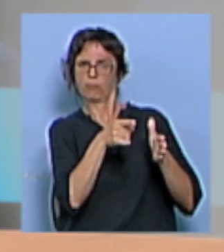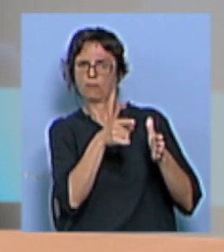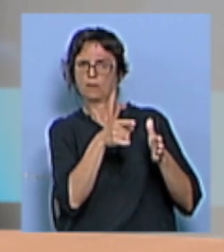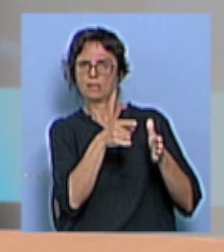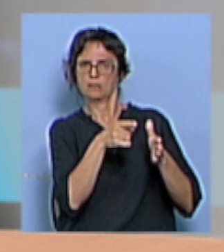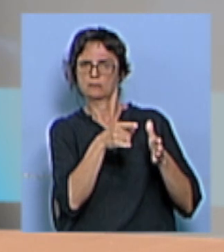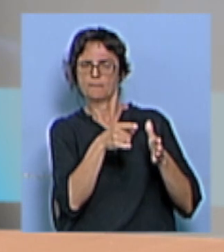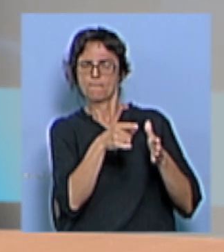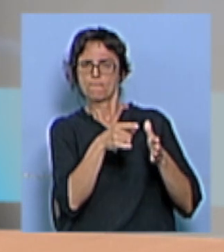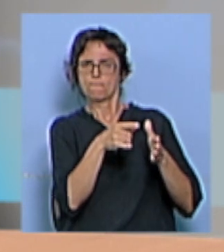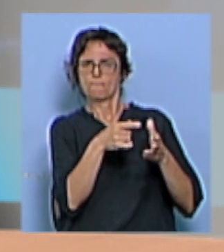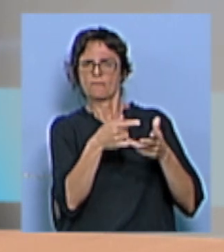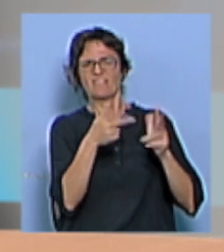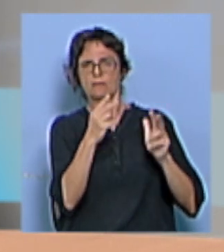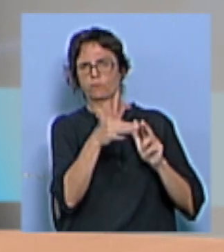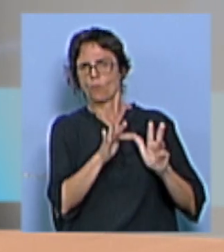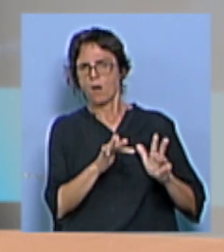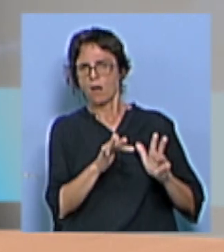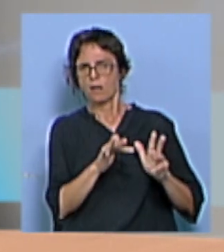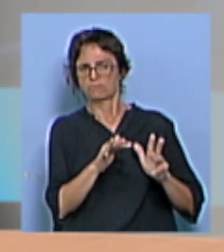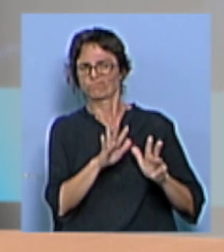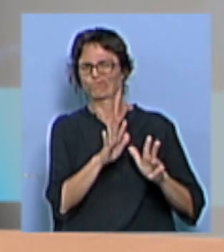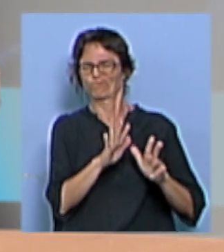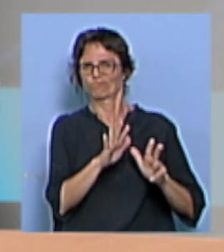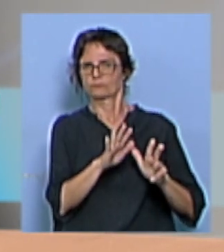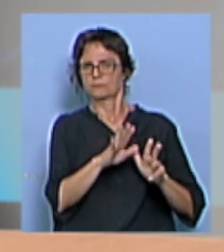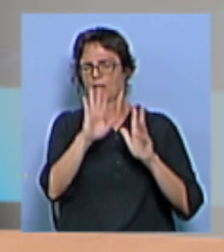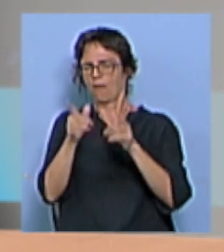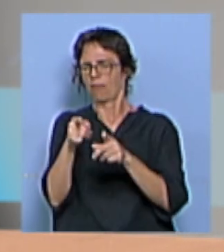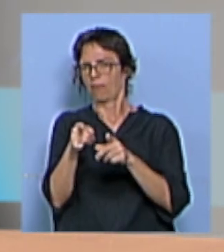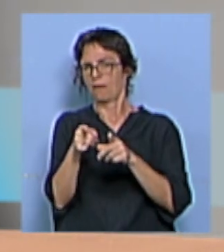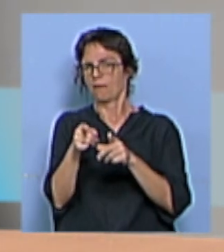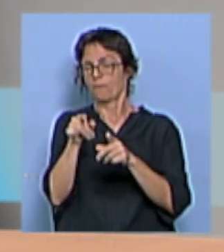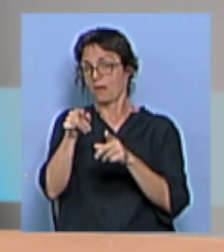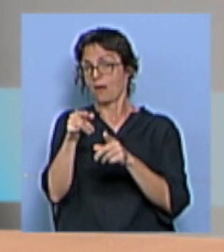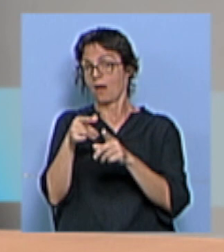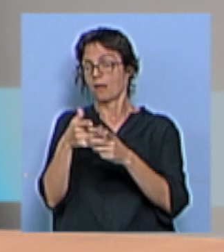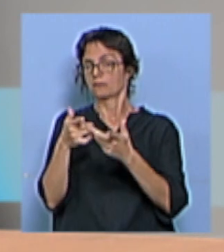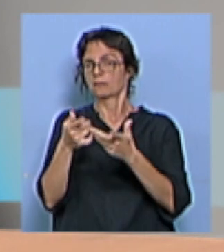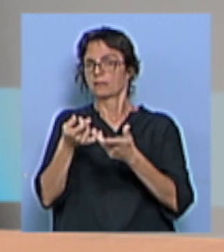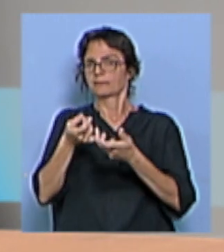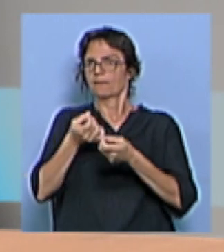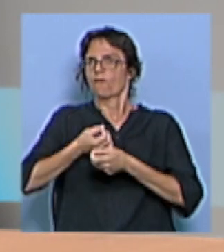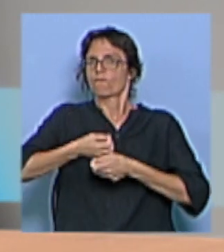raiz do mal. Mas, por outro lado, digamos, ele também tem a aspiração ilimitada ao bem.